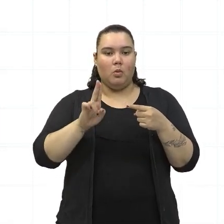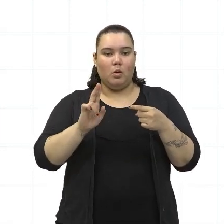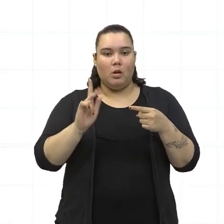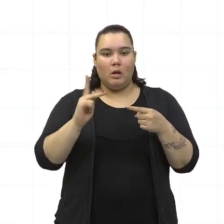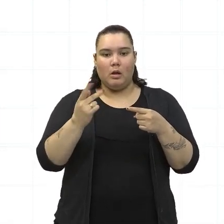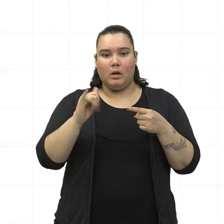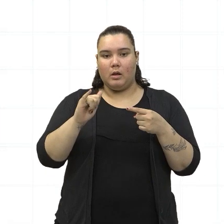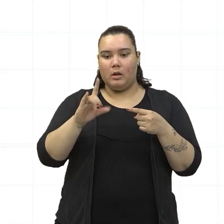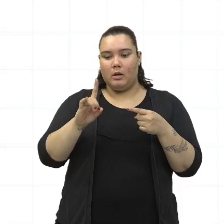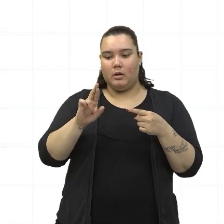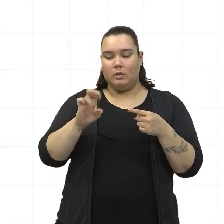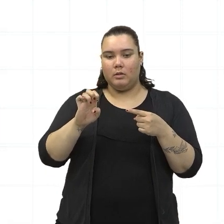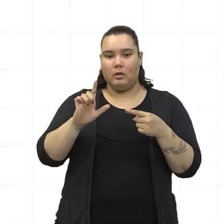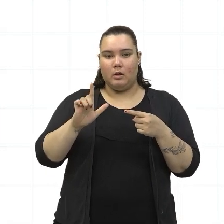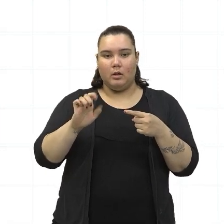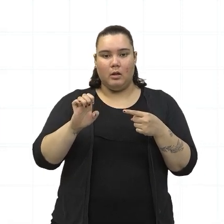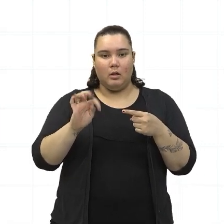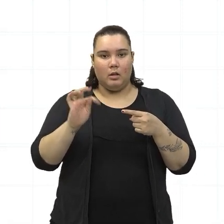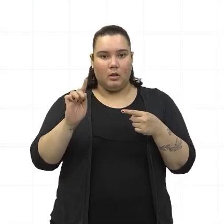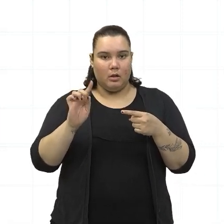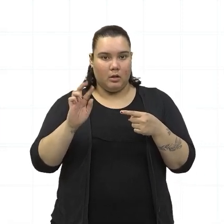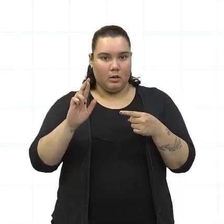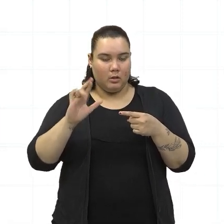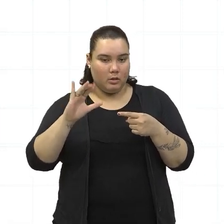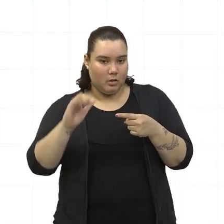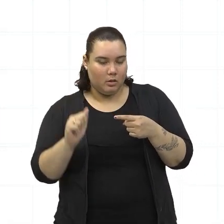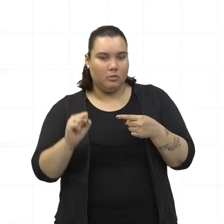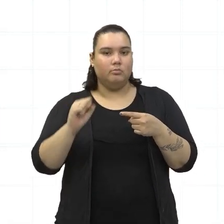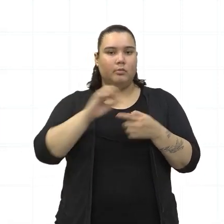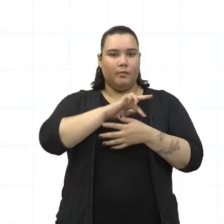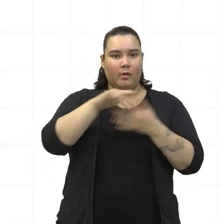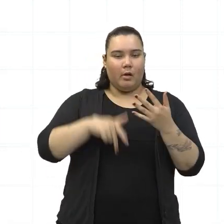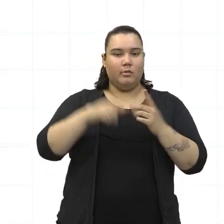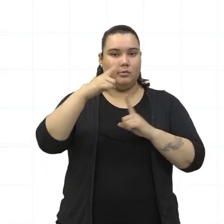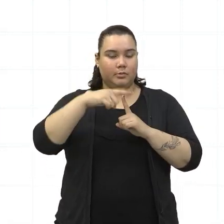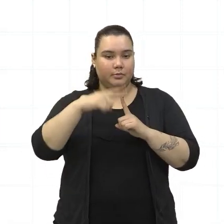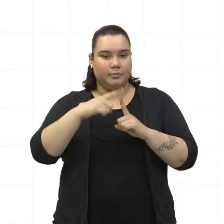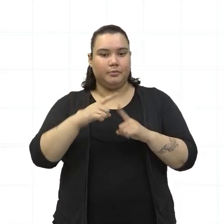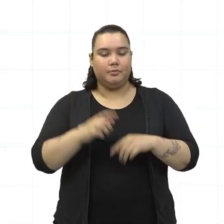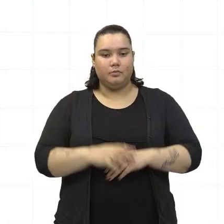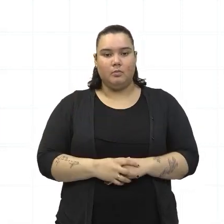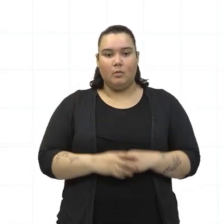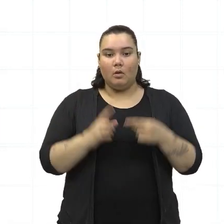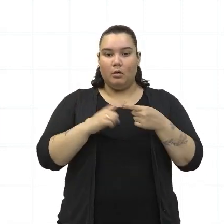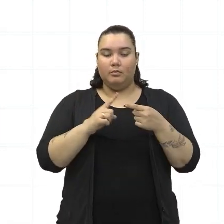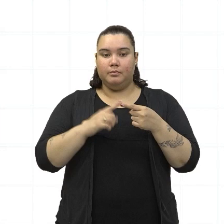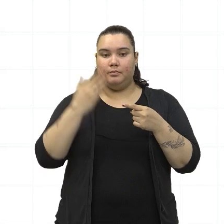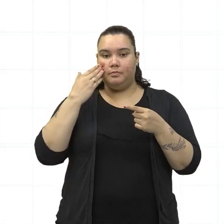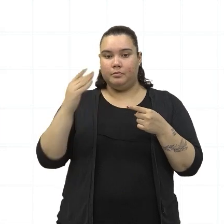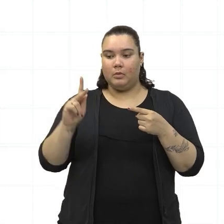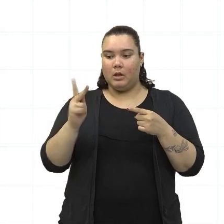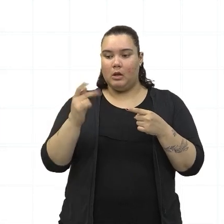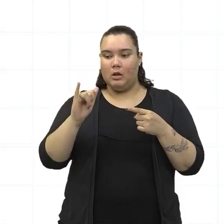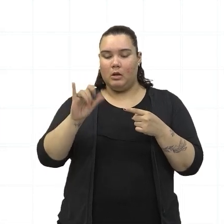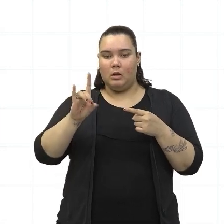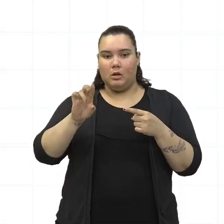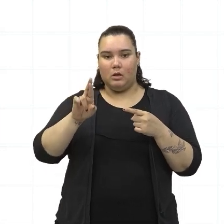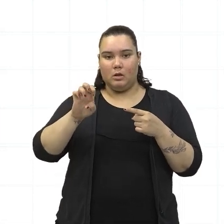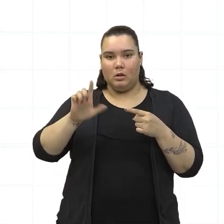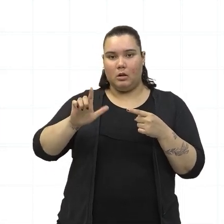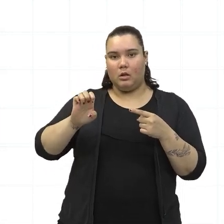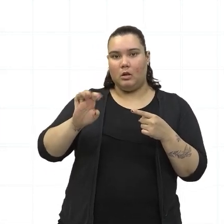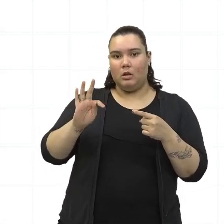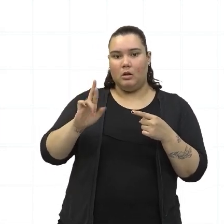de eletricidade, a gente está falando de todos os outros tipos que a gente conhece, como por exemplo, as usinas hidrelétricas, como a gente já